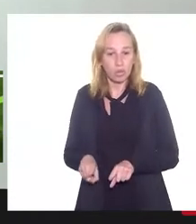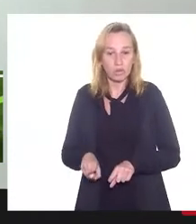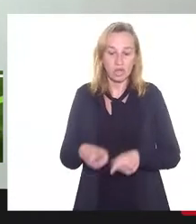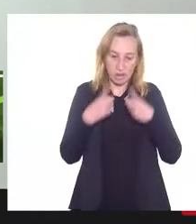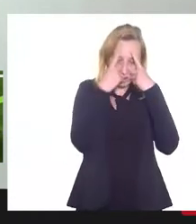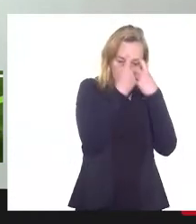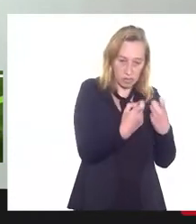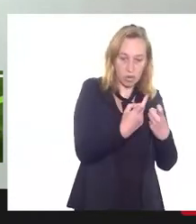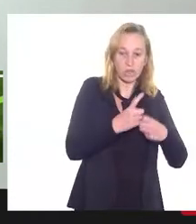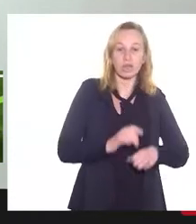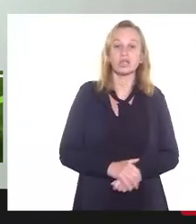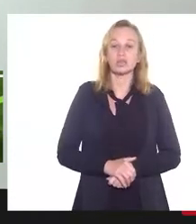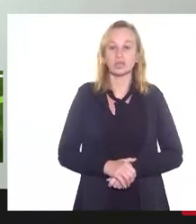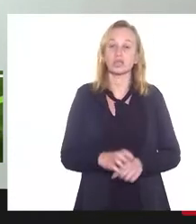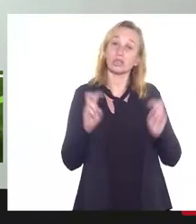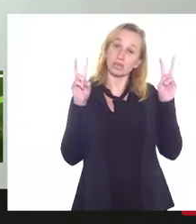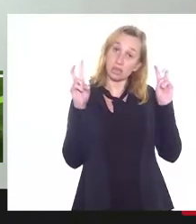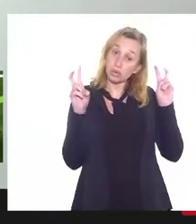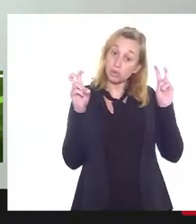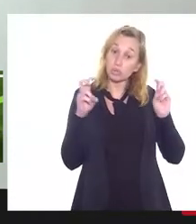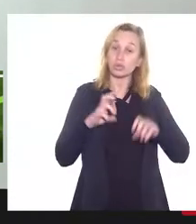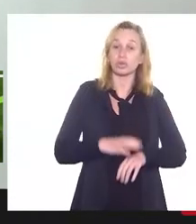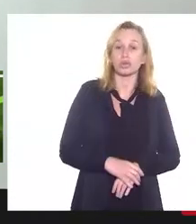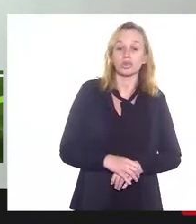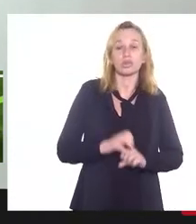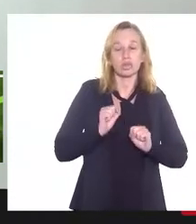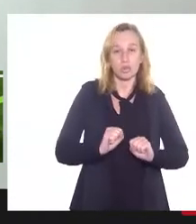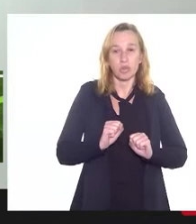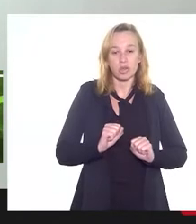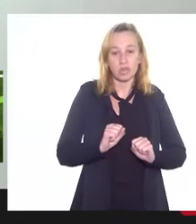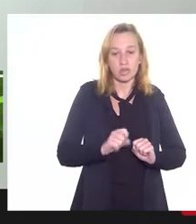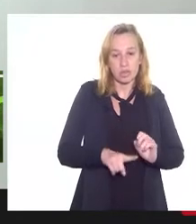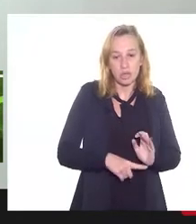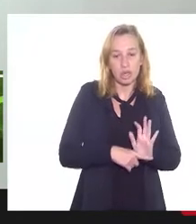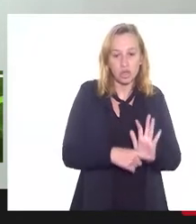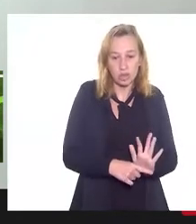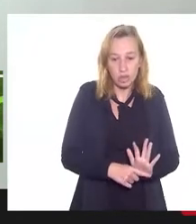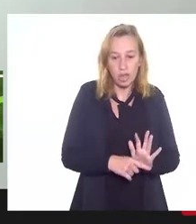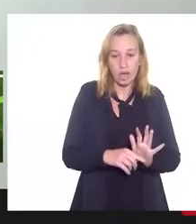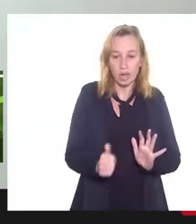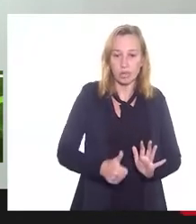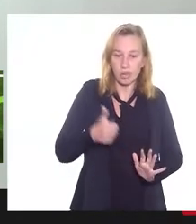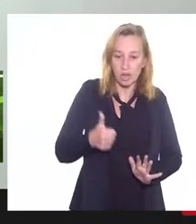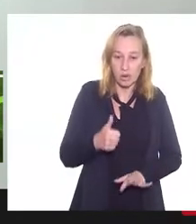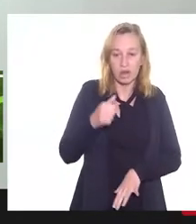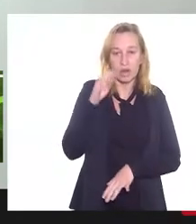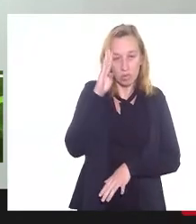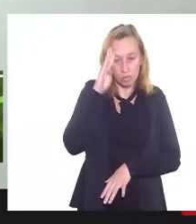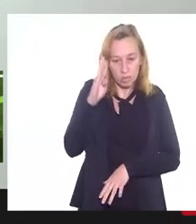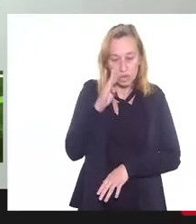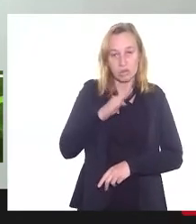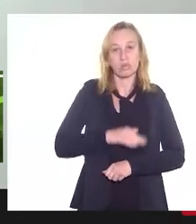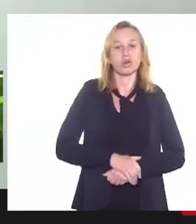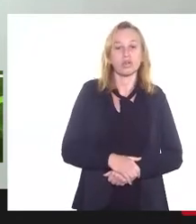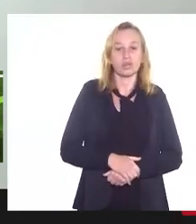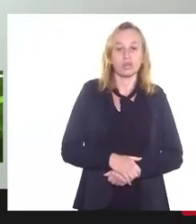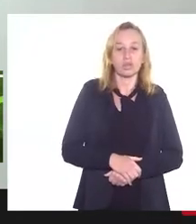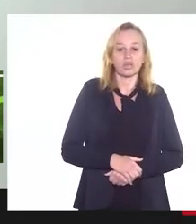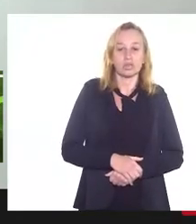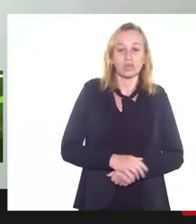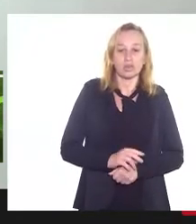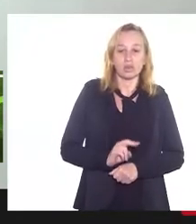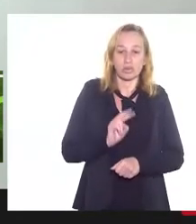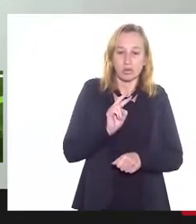mitigue essas situações e que possa dar amparo, principalmente o principal. Eu sou defensora